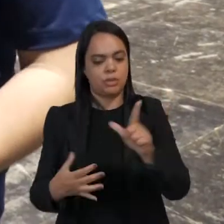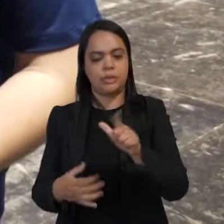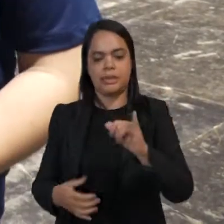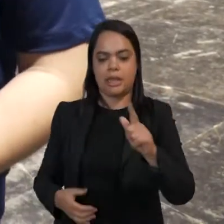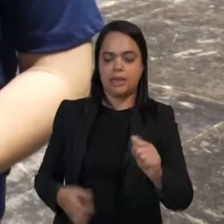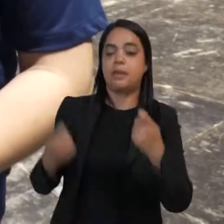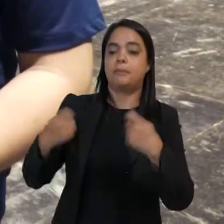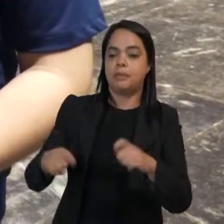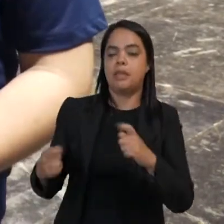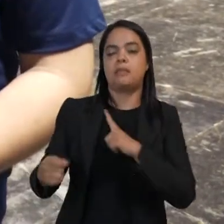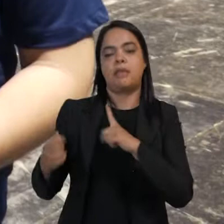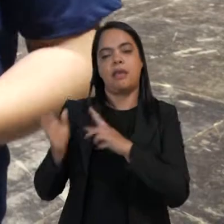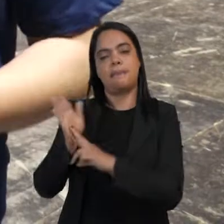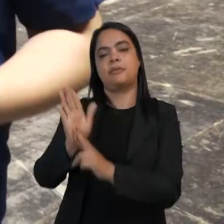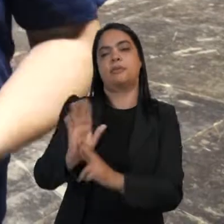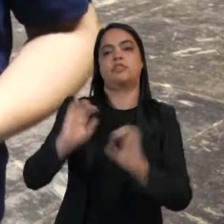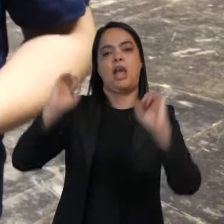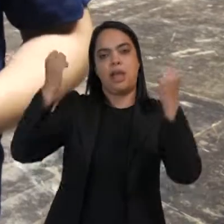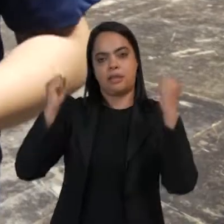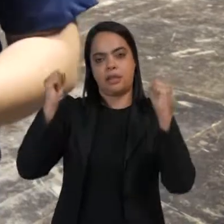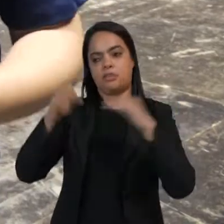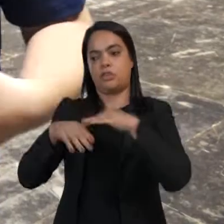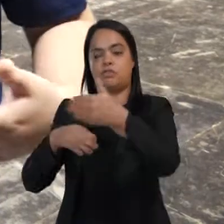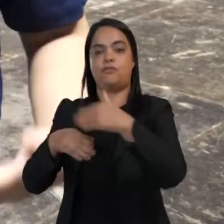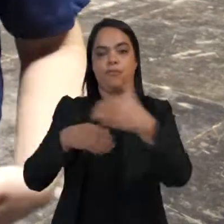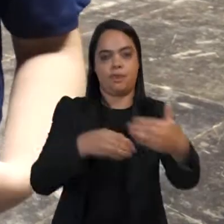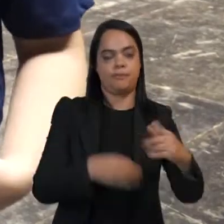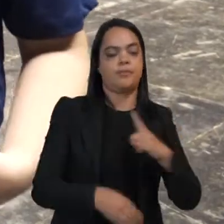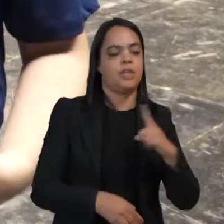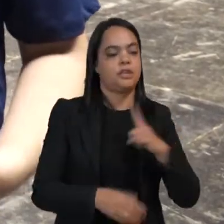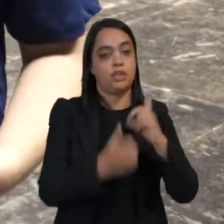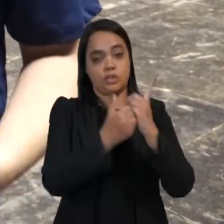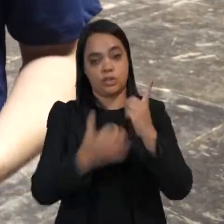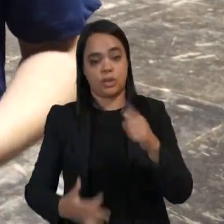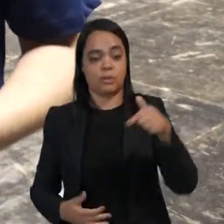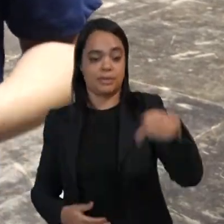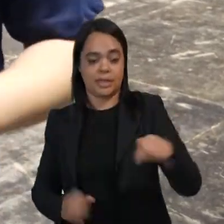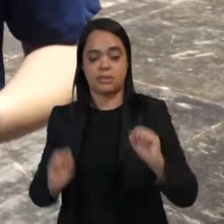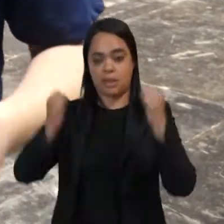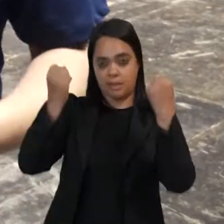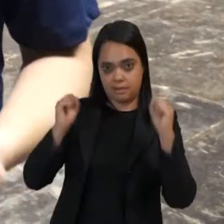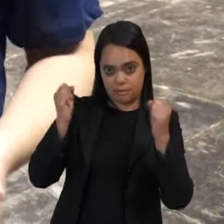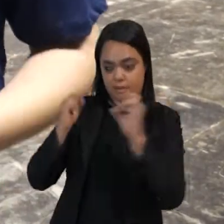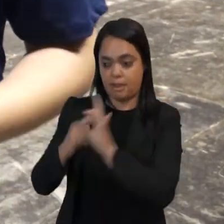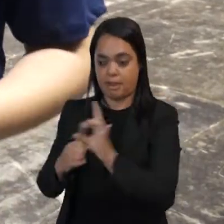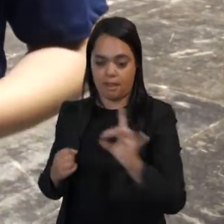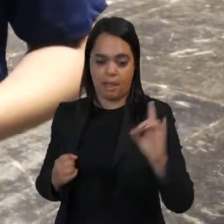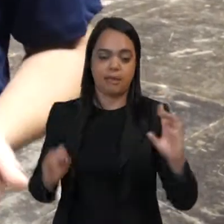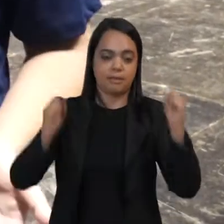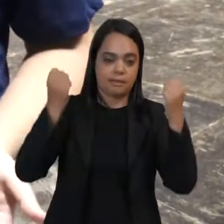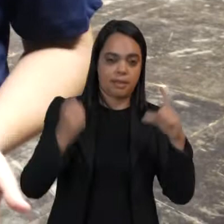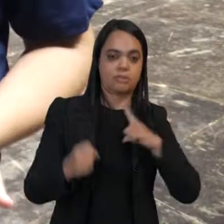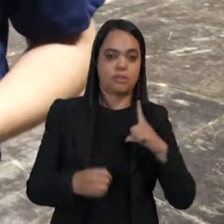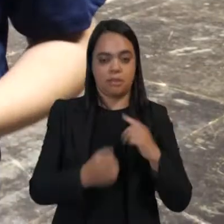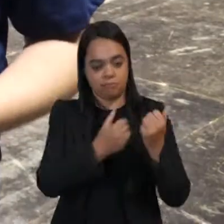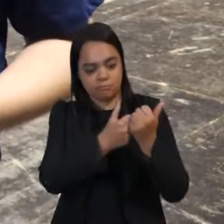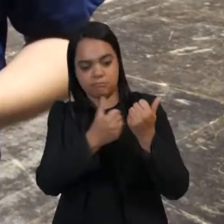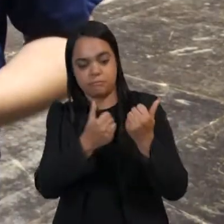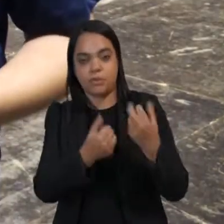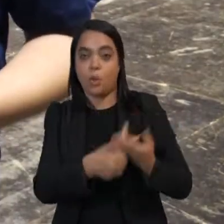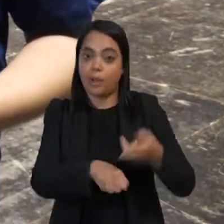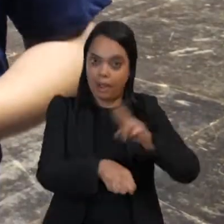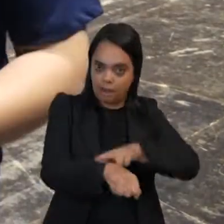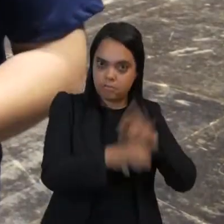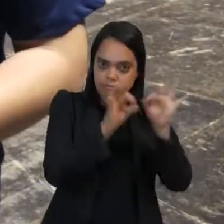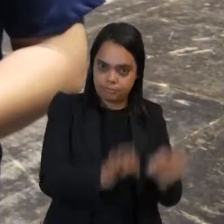tem que ter um representante das atléticas de fora. E a diretoria da Liga, ela é composta por 7 atléticas, cada atlética então tem